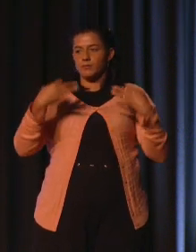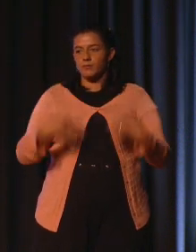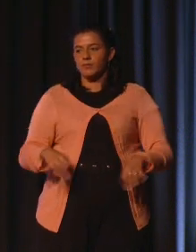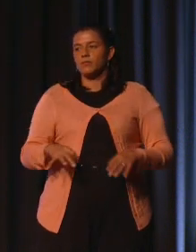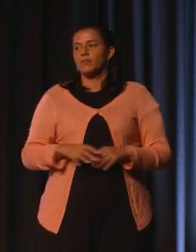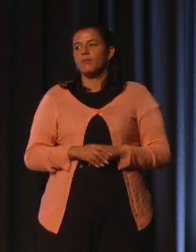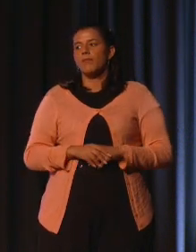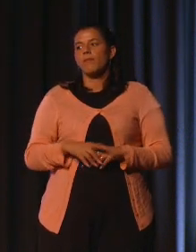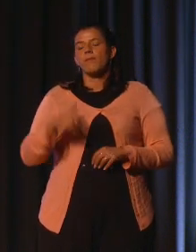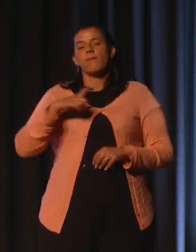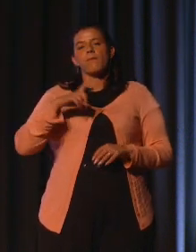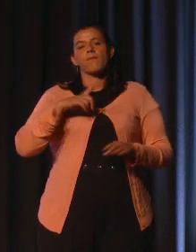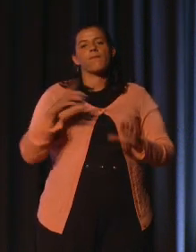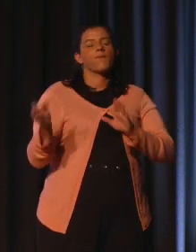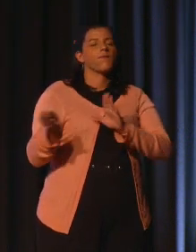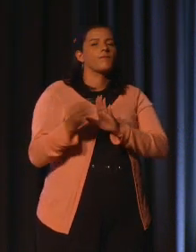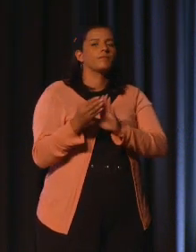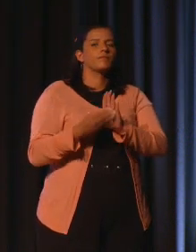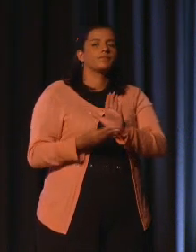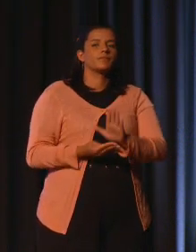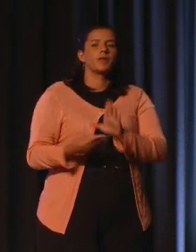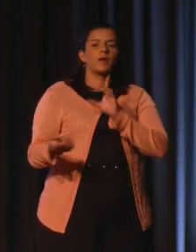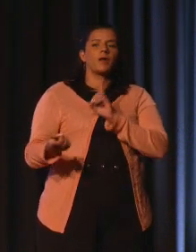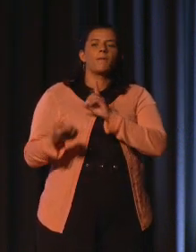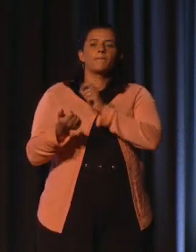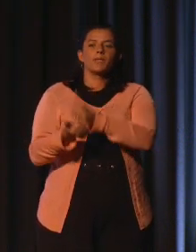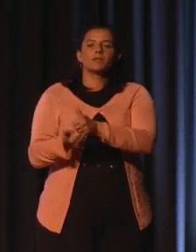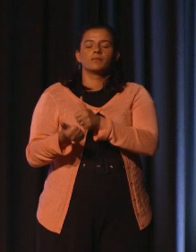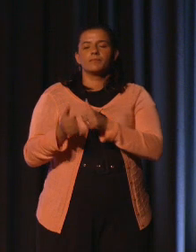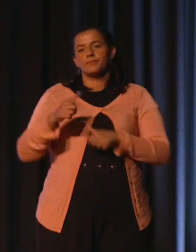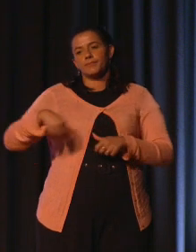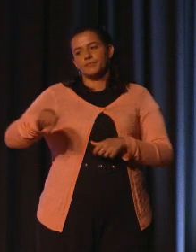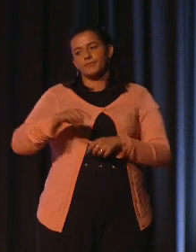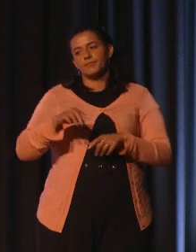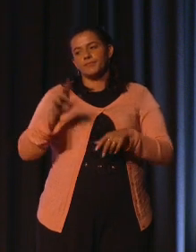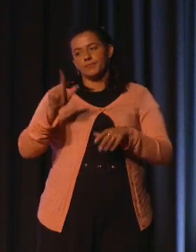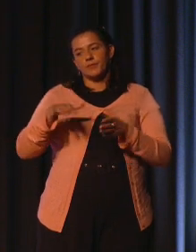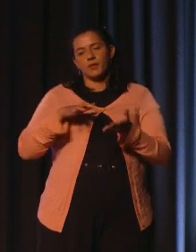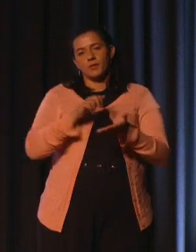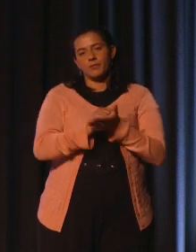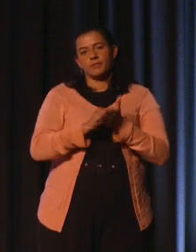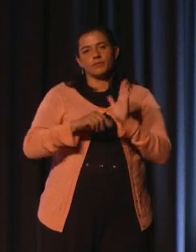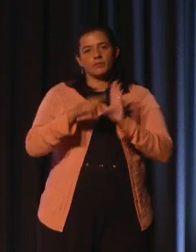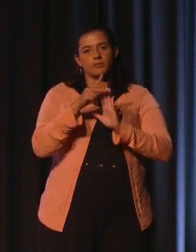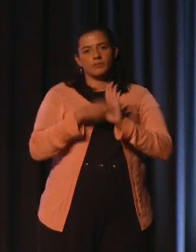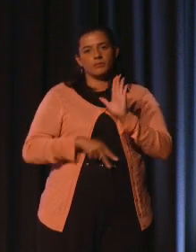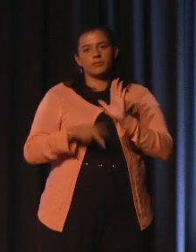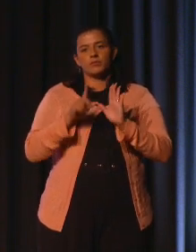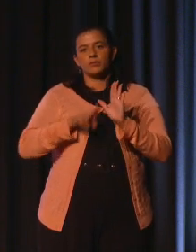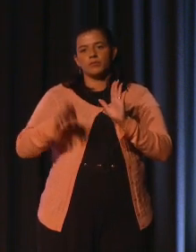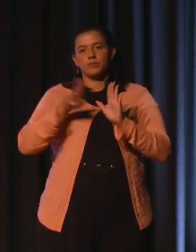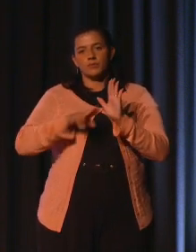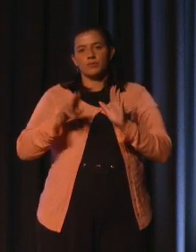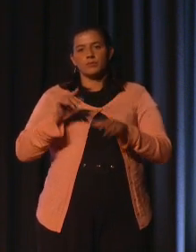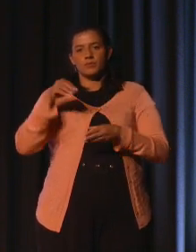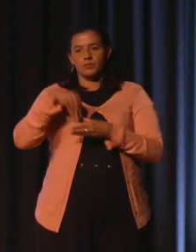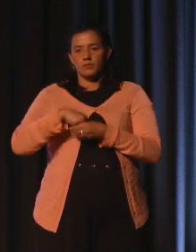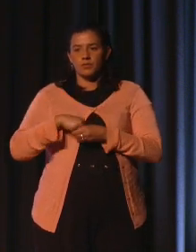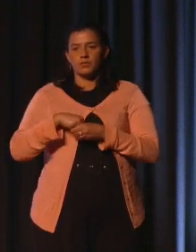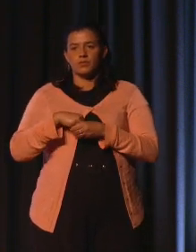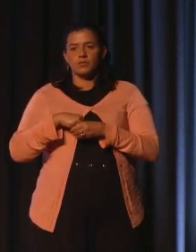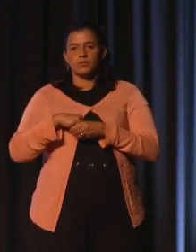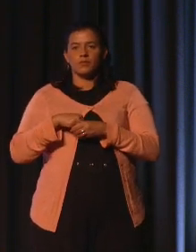E a gente faz o registro, né, desse acompanhamento do paciente nas fichas. Essa ficha é uma ficha padrão que a gente utiliza na farmácia. Aqui é o